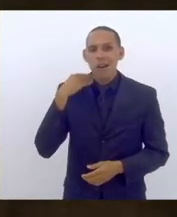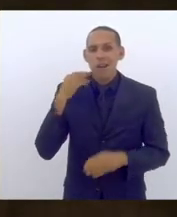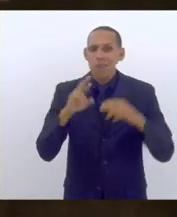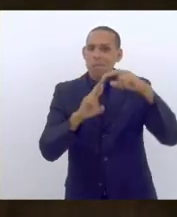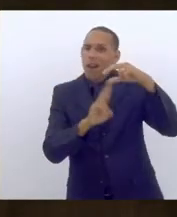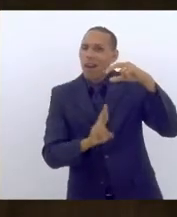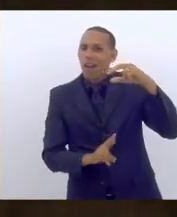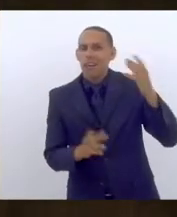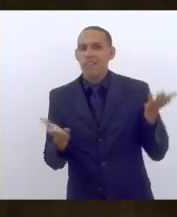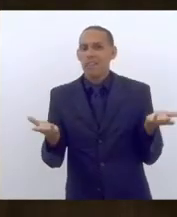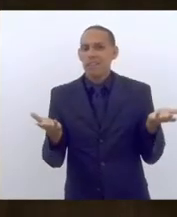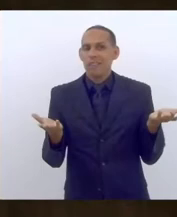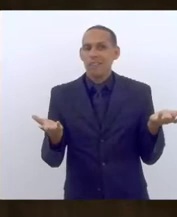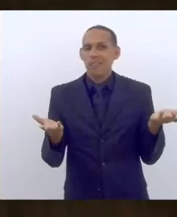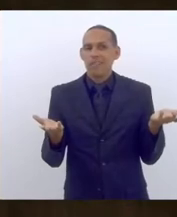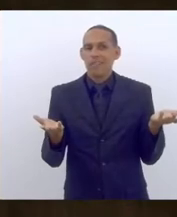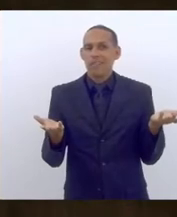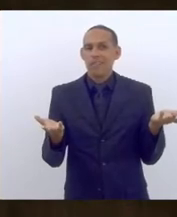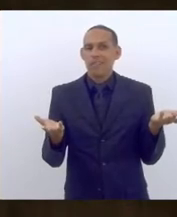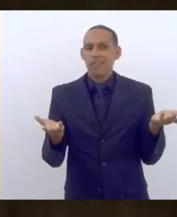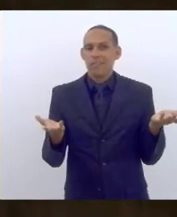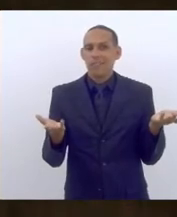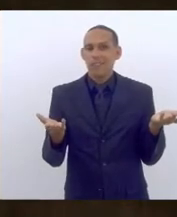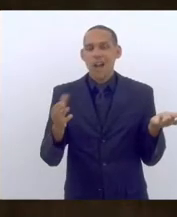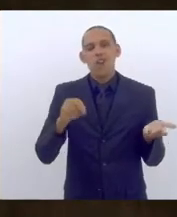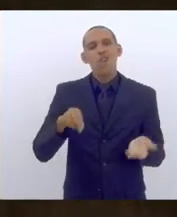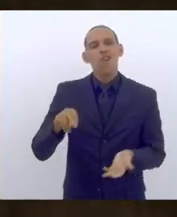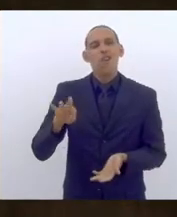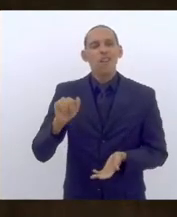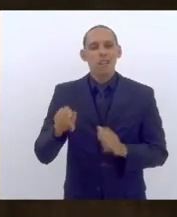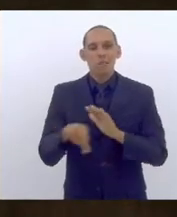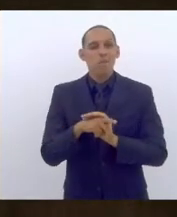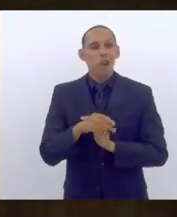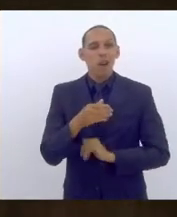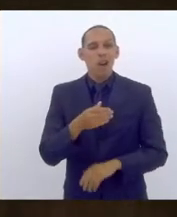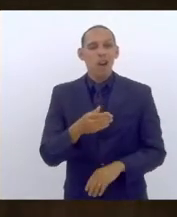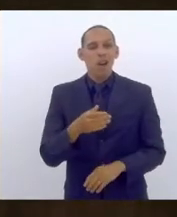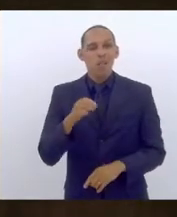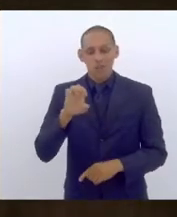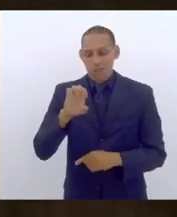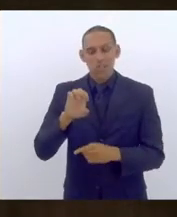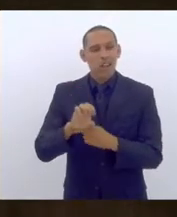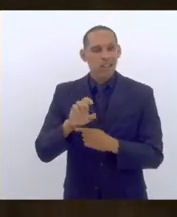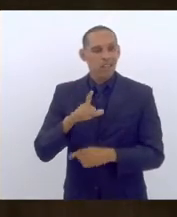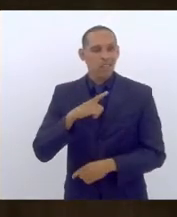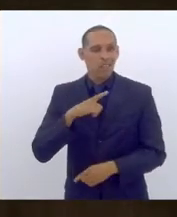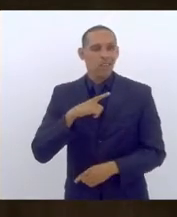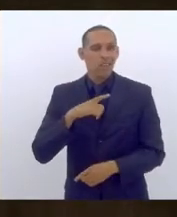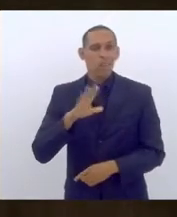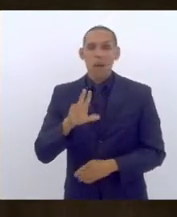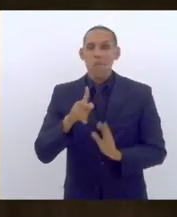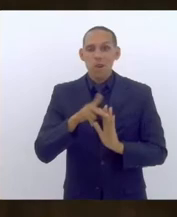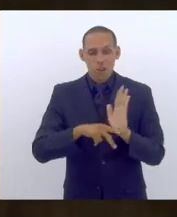que tem as suas a conta do estado e que o que eu tô o nosso projeto não